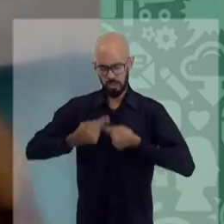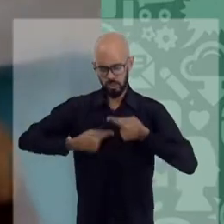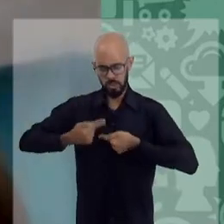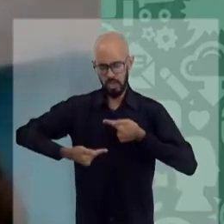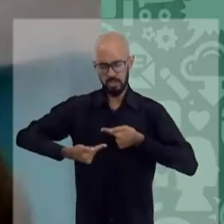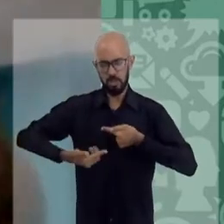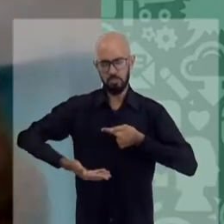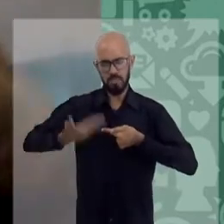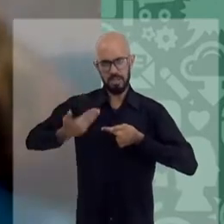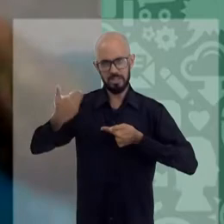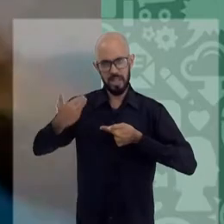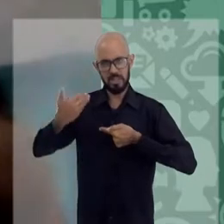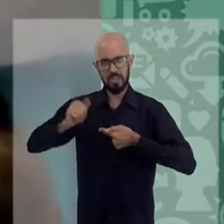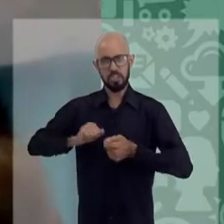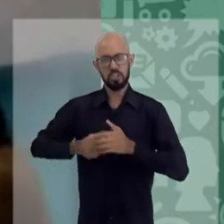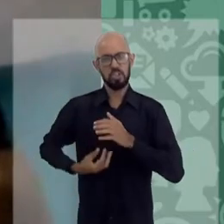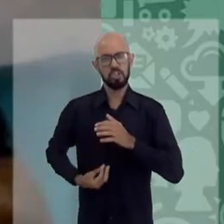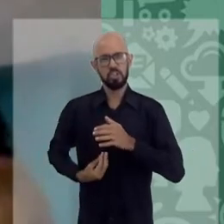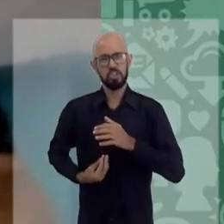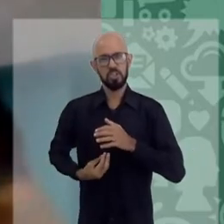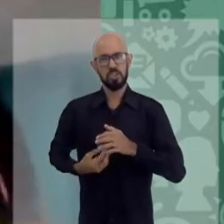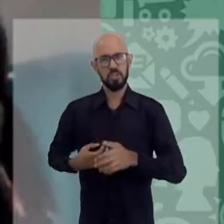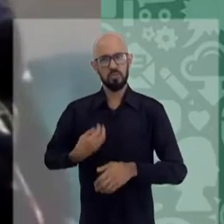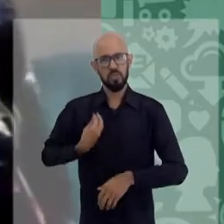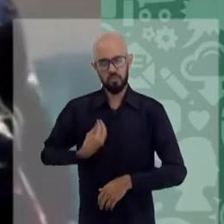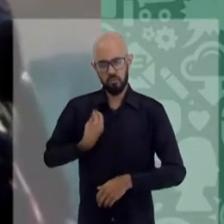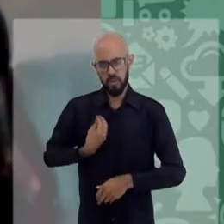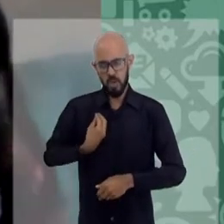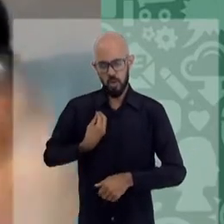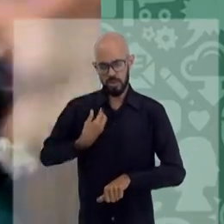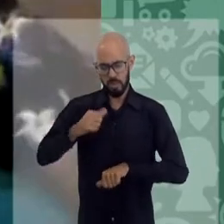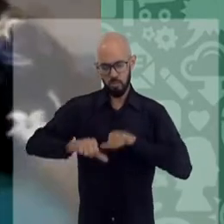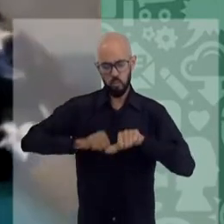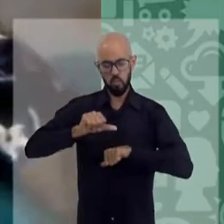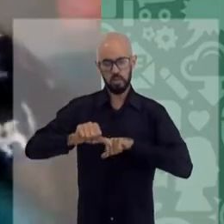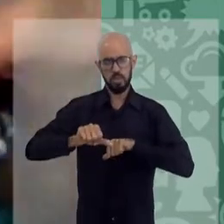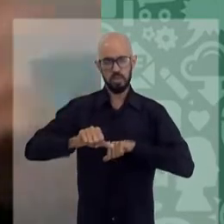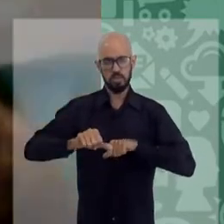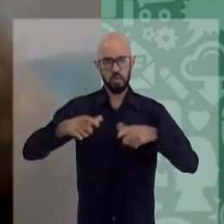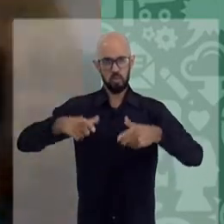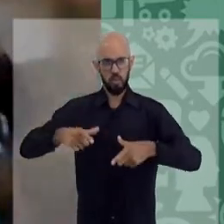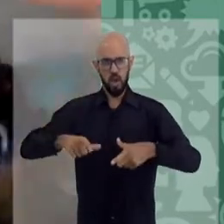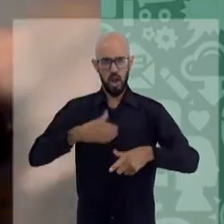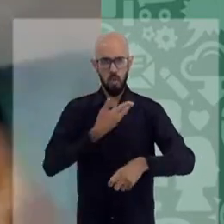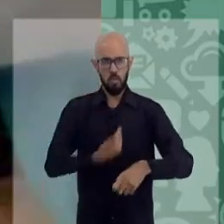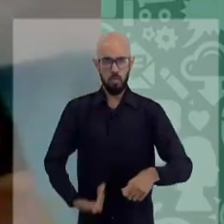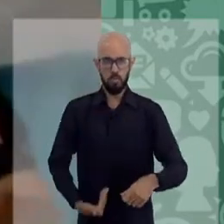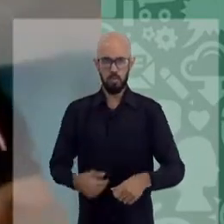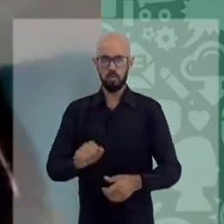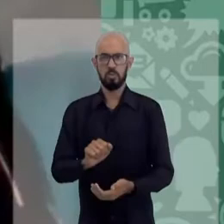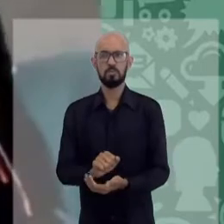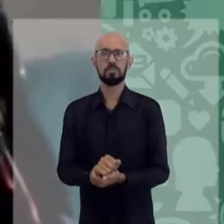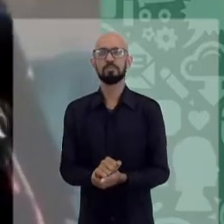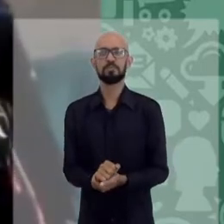nossa geração, né, a gente viveu essa transição, né, do espaço público, que a gente chama